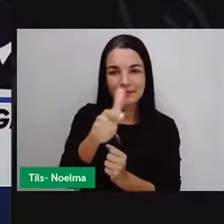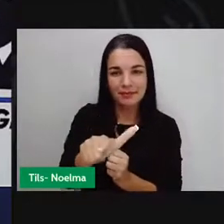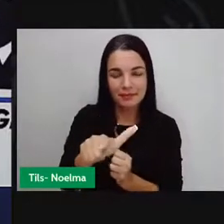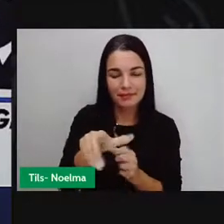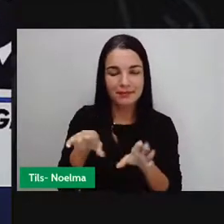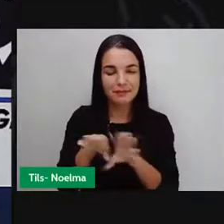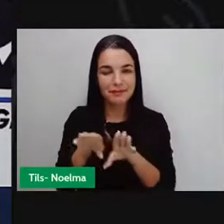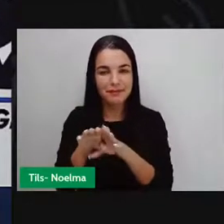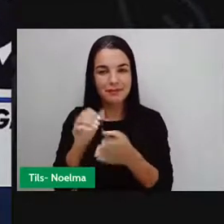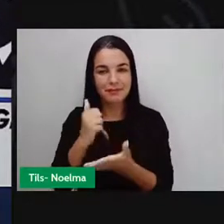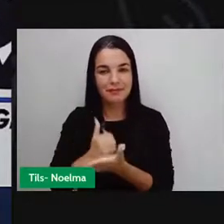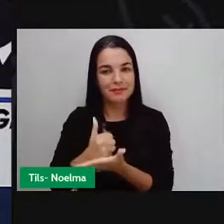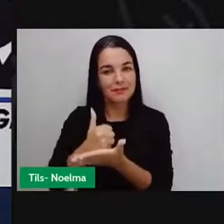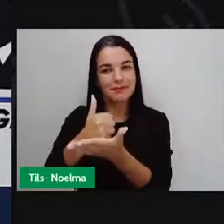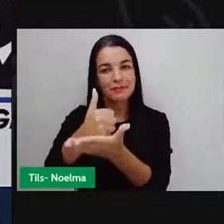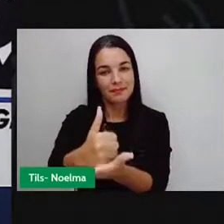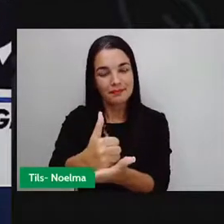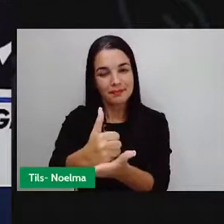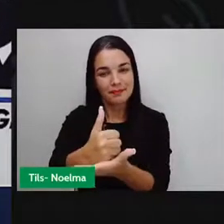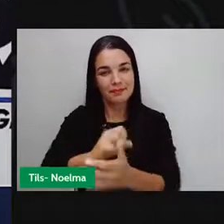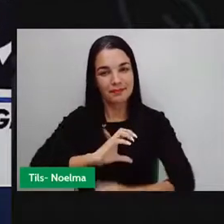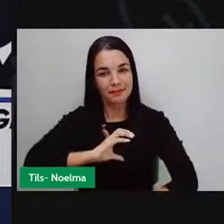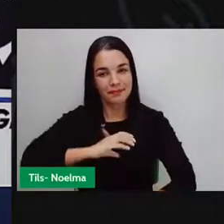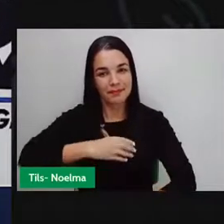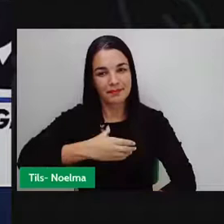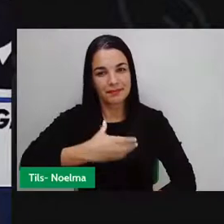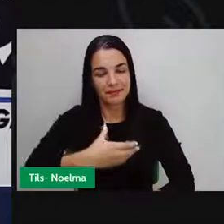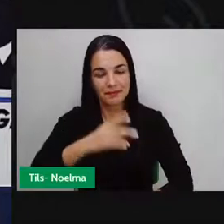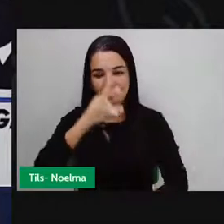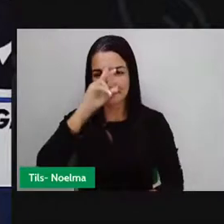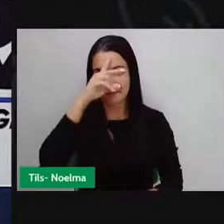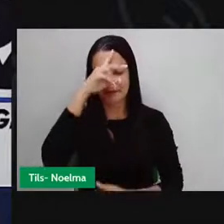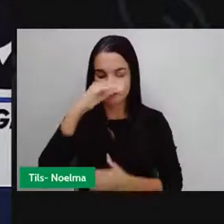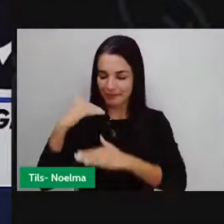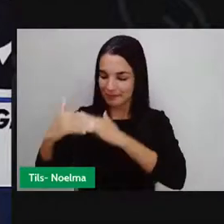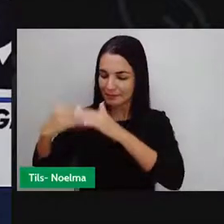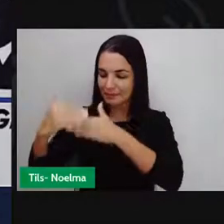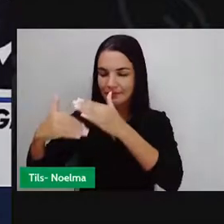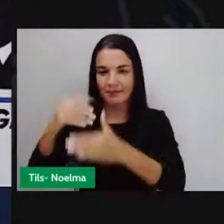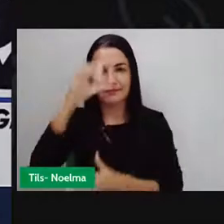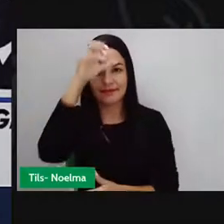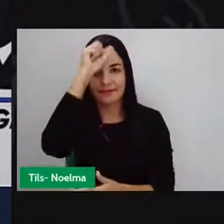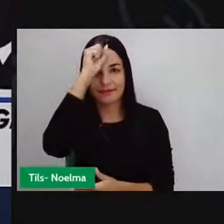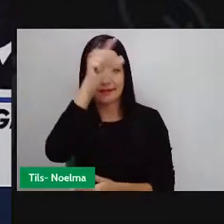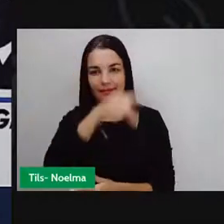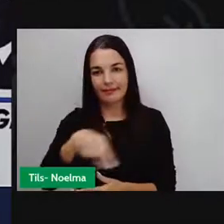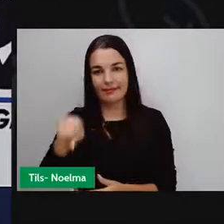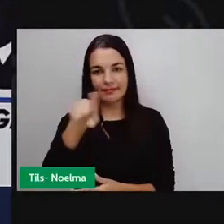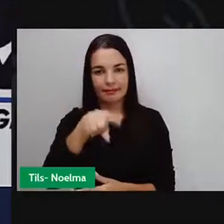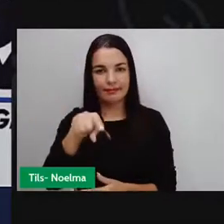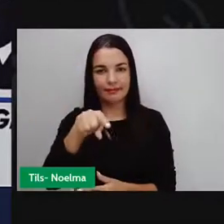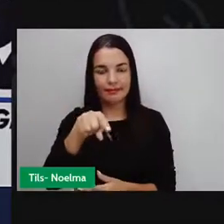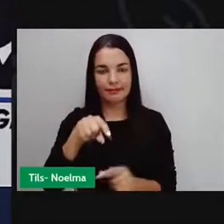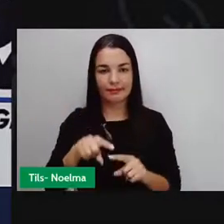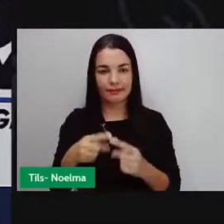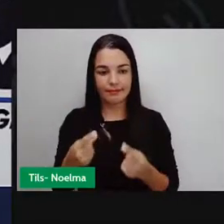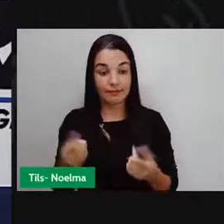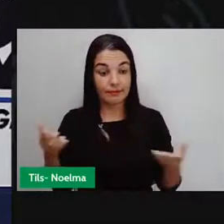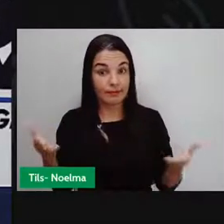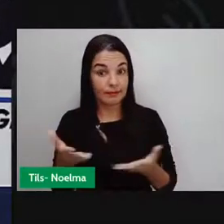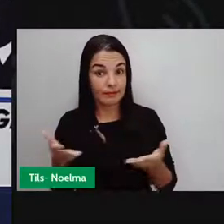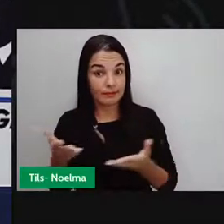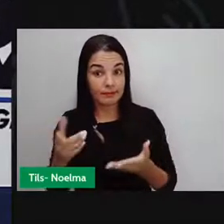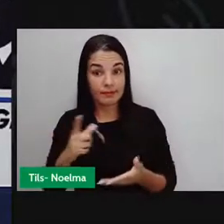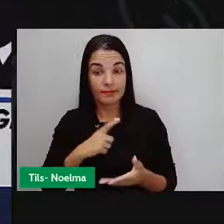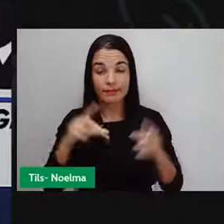de ajudar, de fortalecer o processo de aprendizado de vocês. Então, hoje nós temos